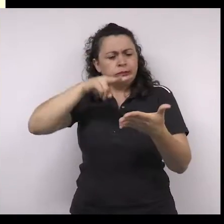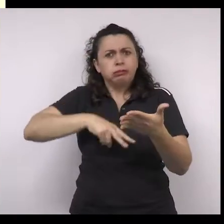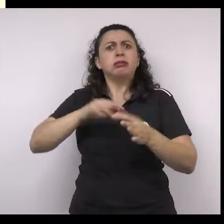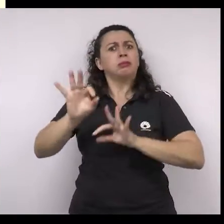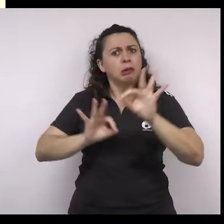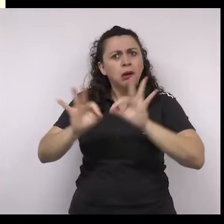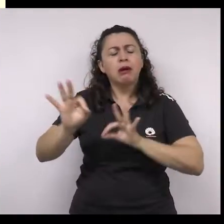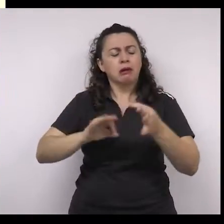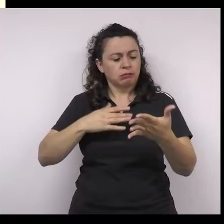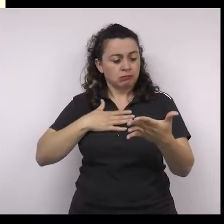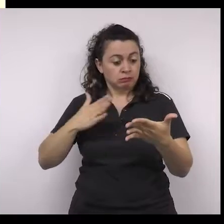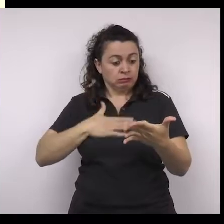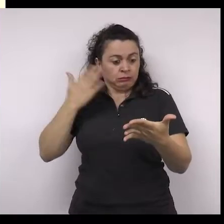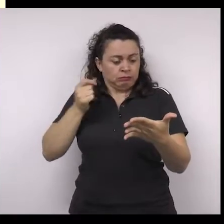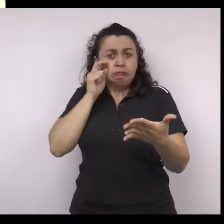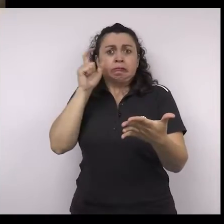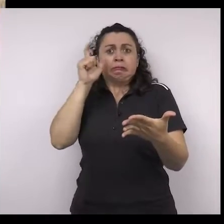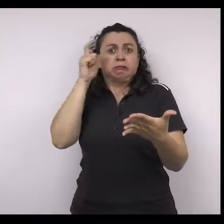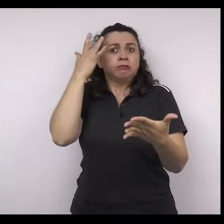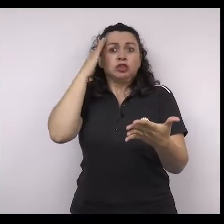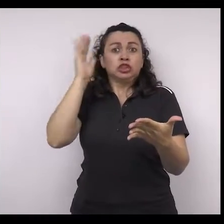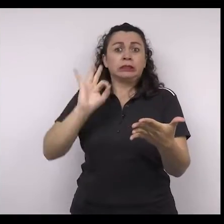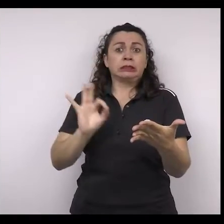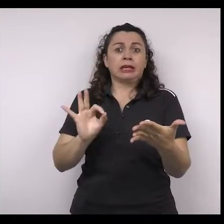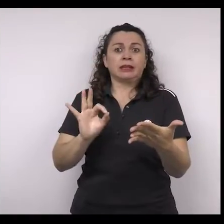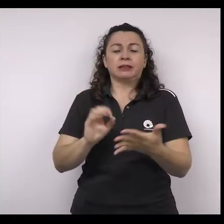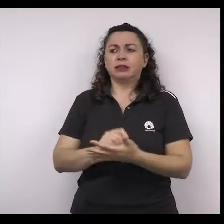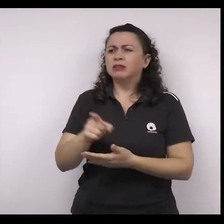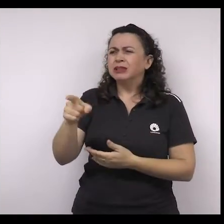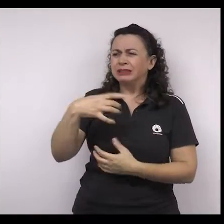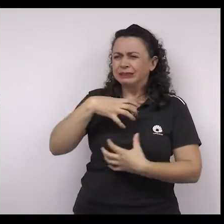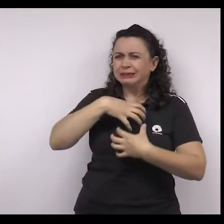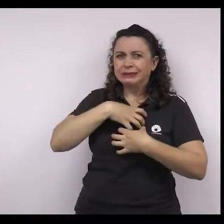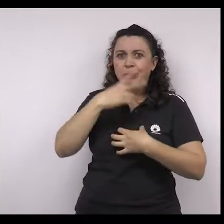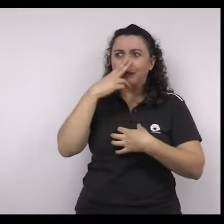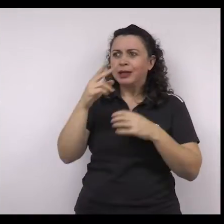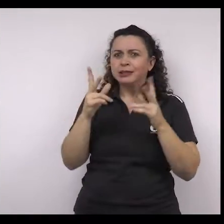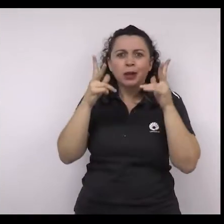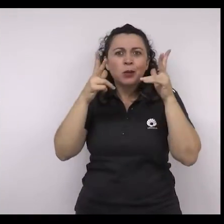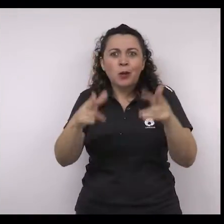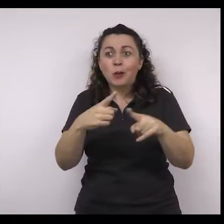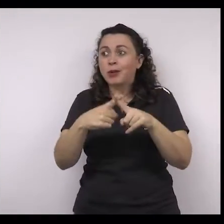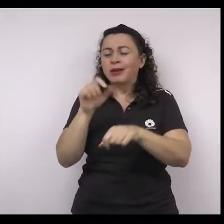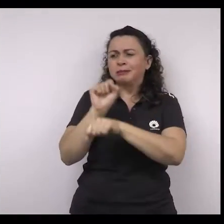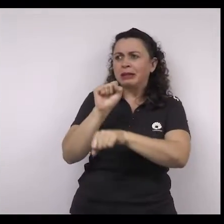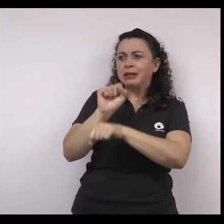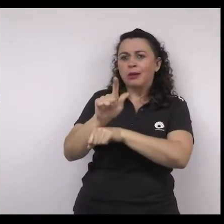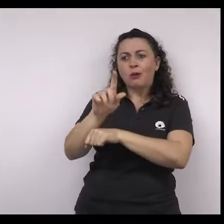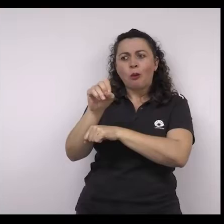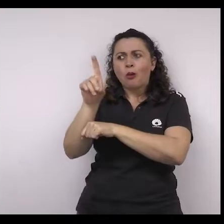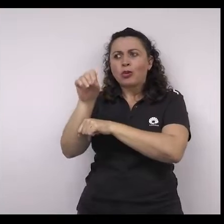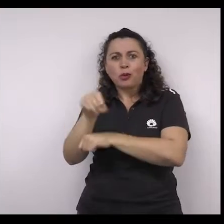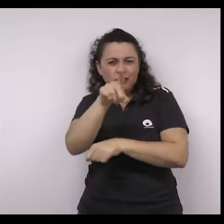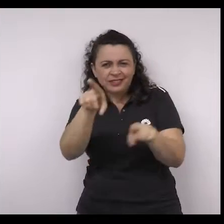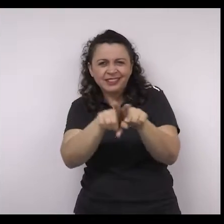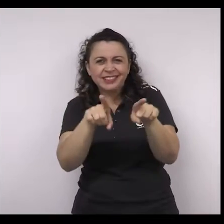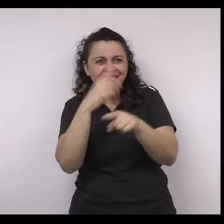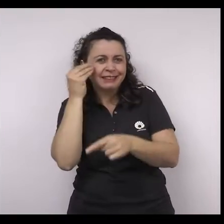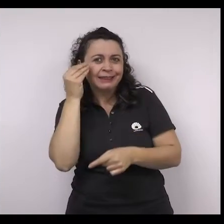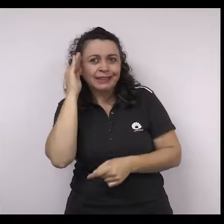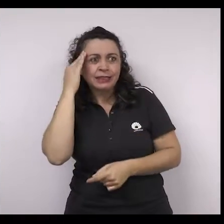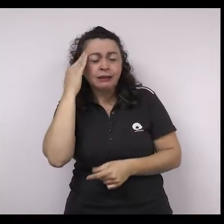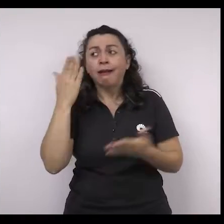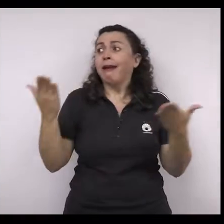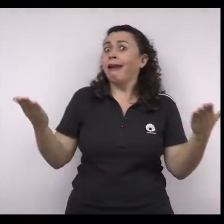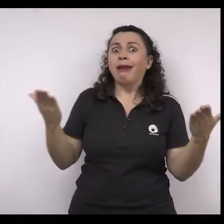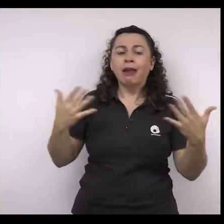e foi aquele baque de eu não entendi nada. Você se sentiu meio em companhia deles porque eles estão esperando o Godot e você está tentando entender? O